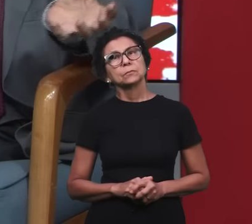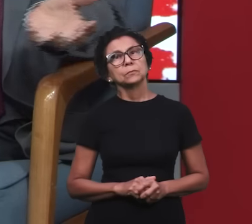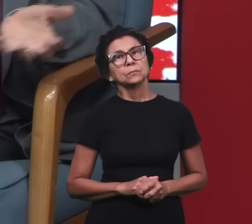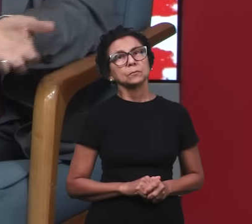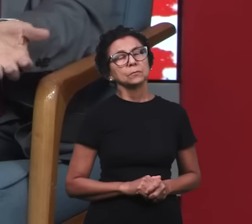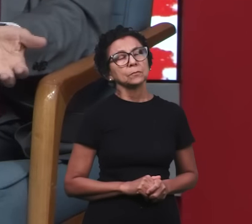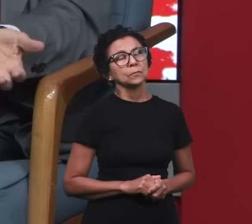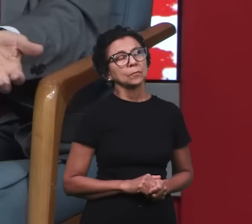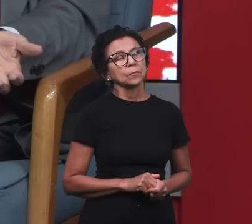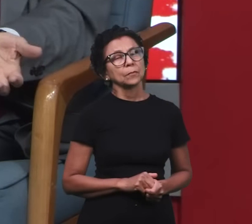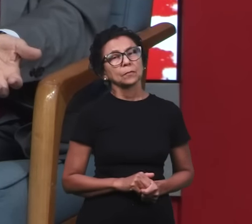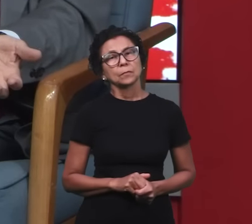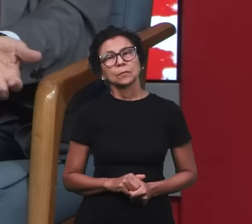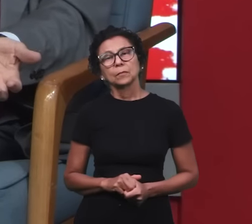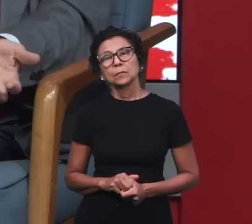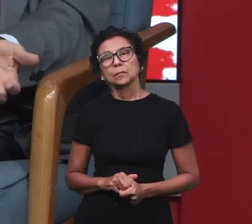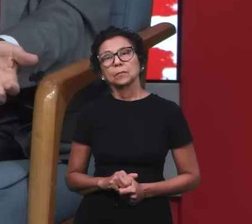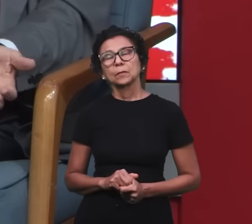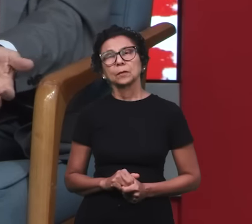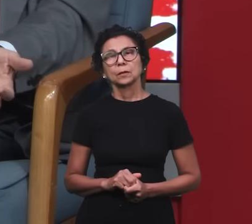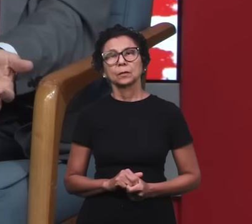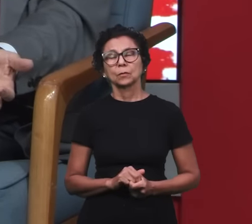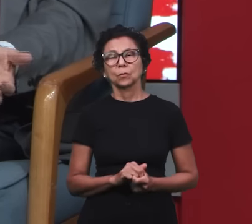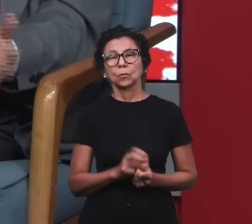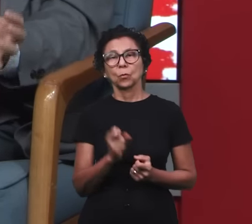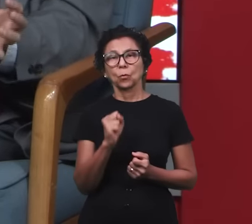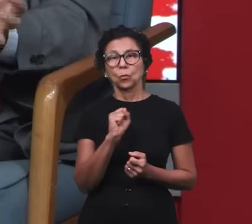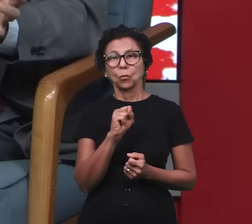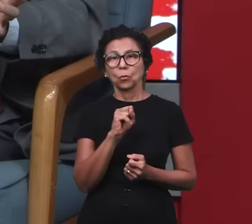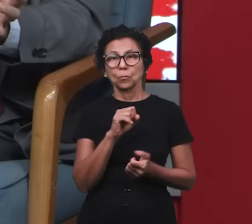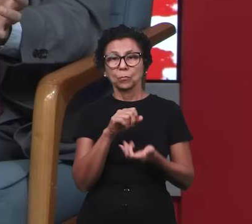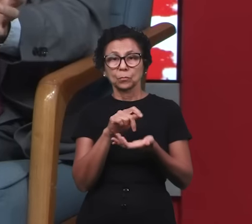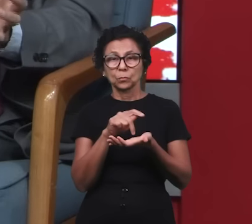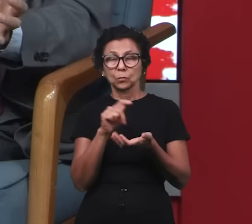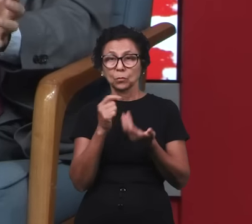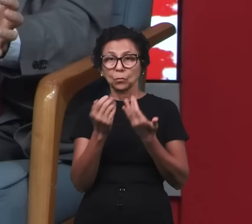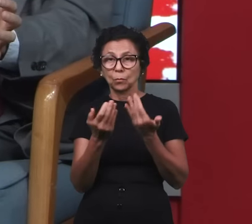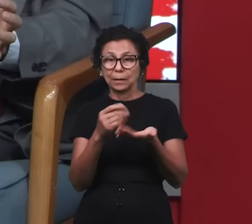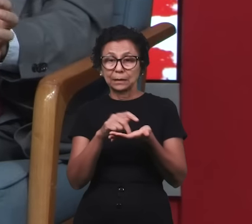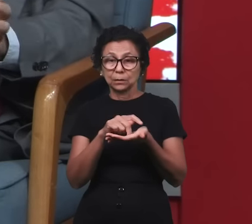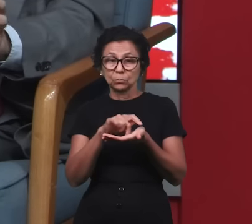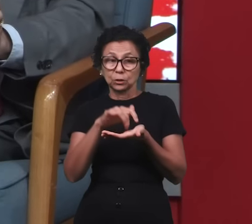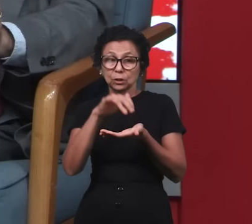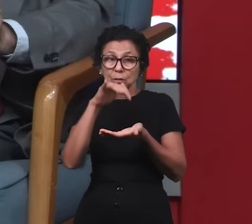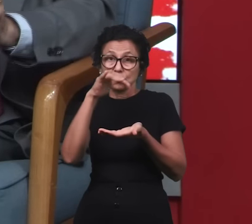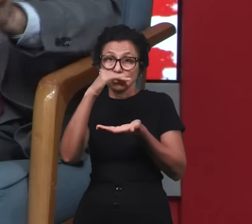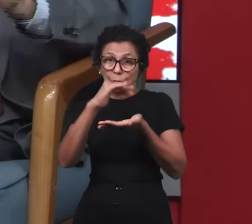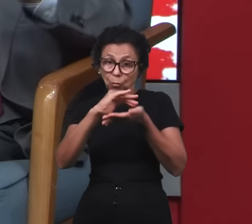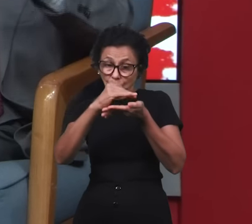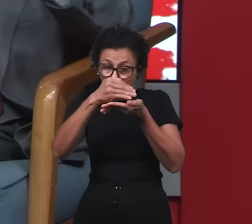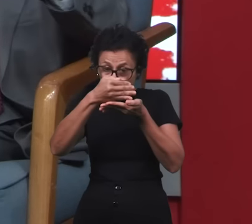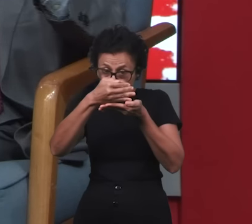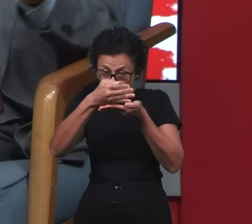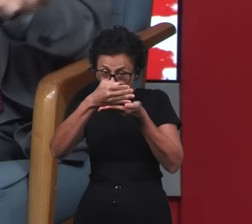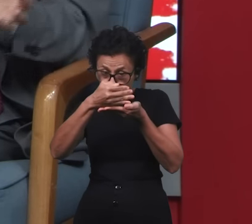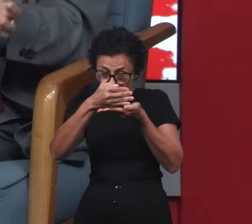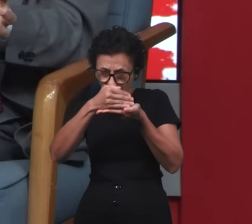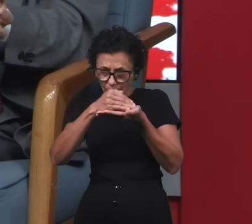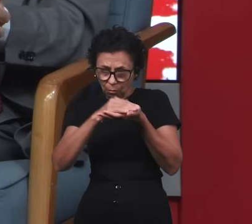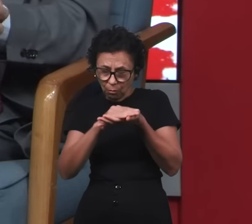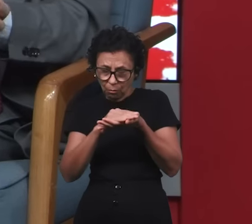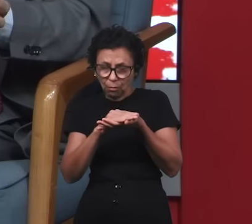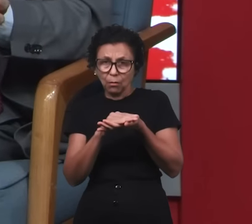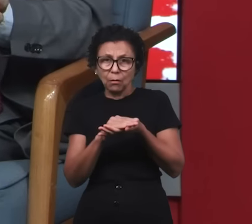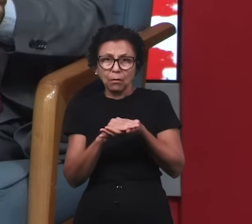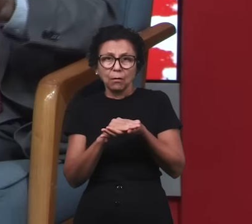um baú de tesouro. Nesse acontecimento aí, você olha esse